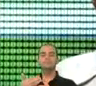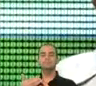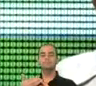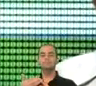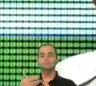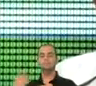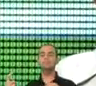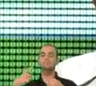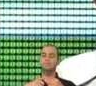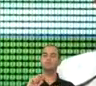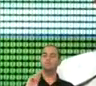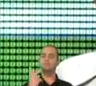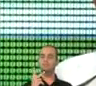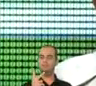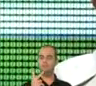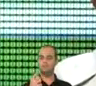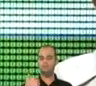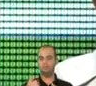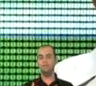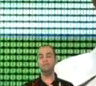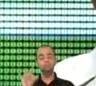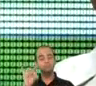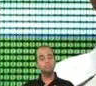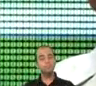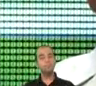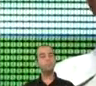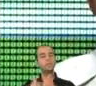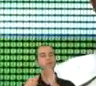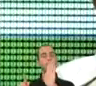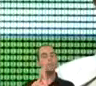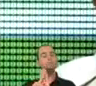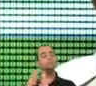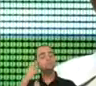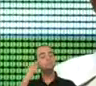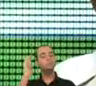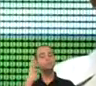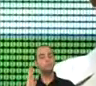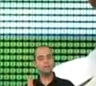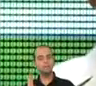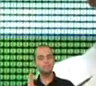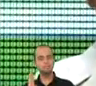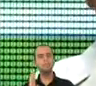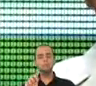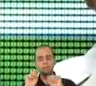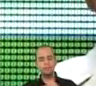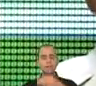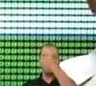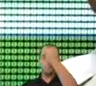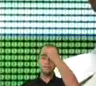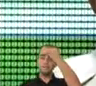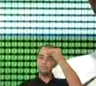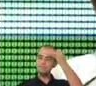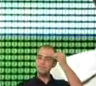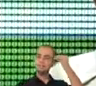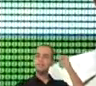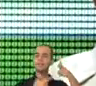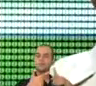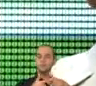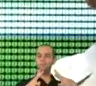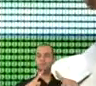nesse processo eleitoral. Um realinhamento histórico, de em nome daquilo que é melhor para o Brasil, ser capaz de